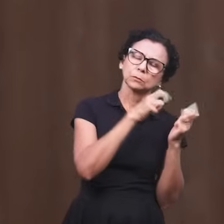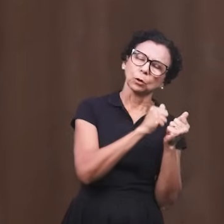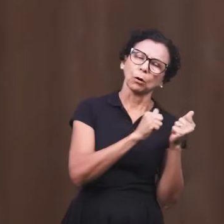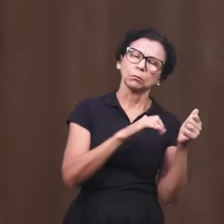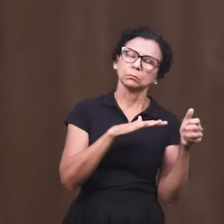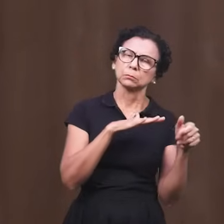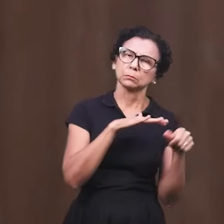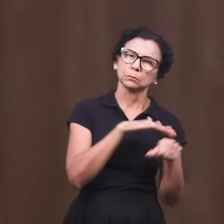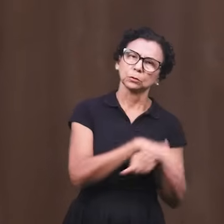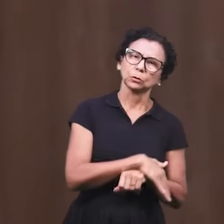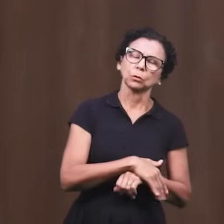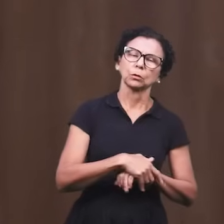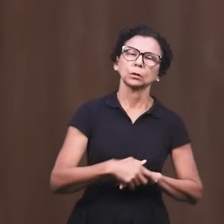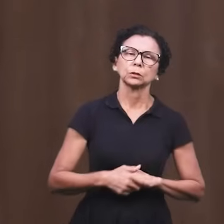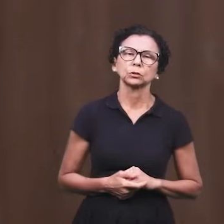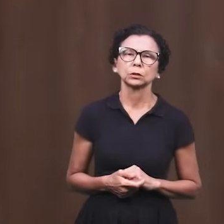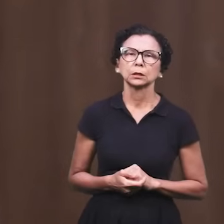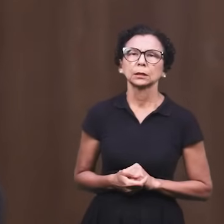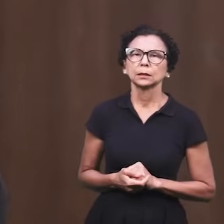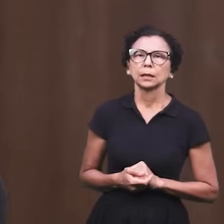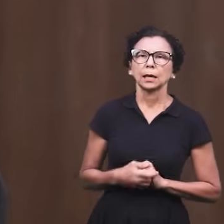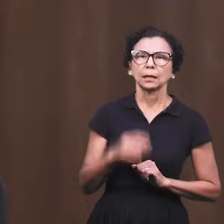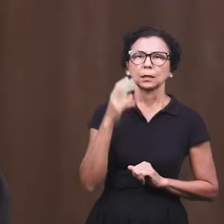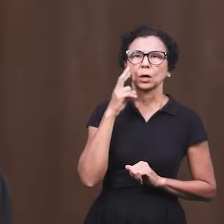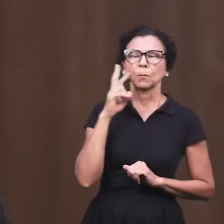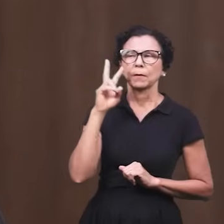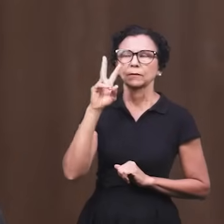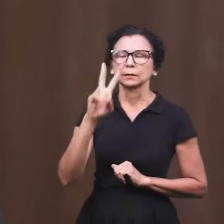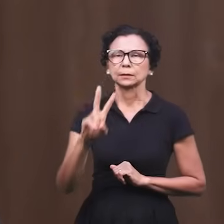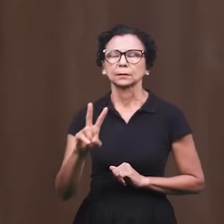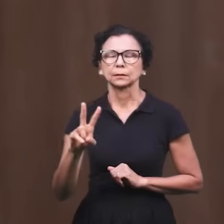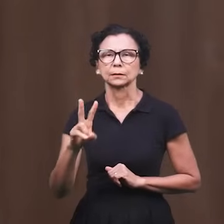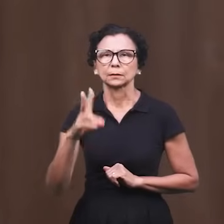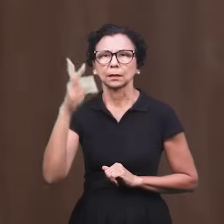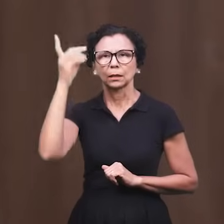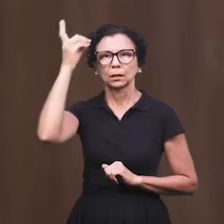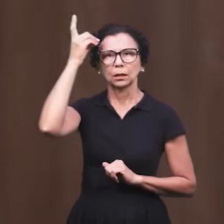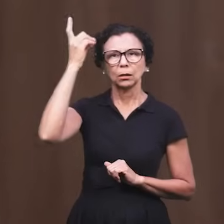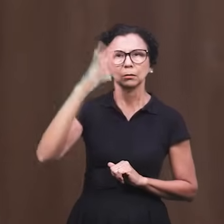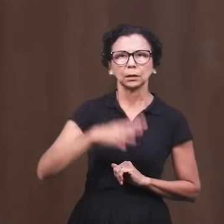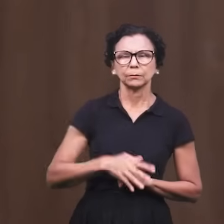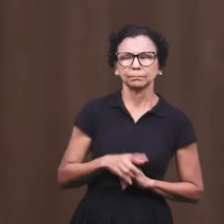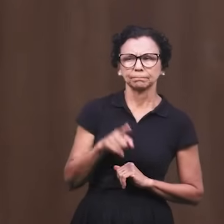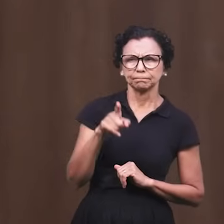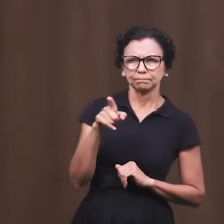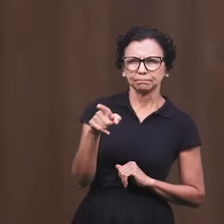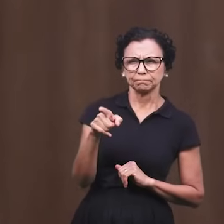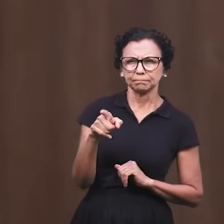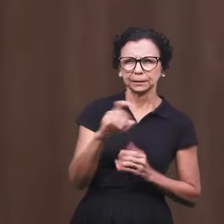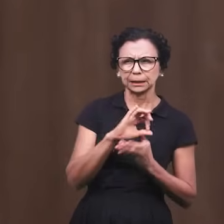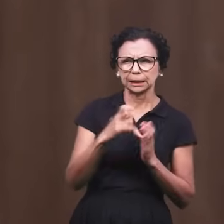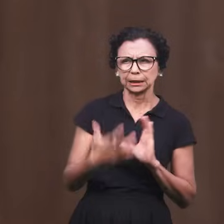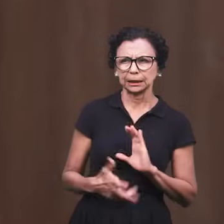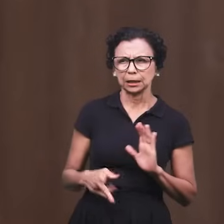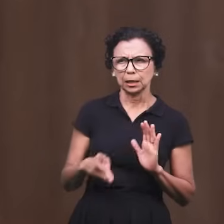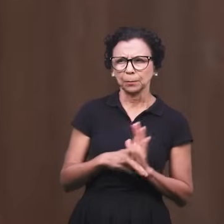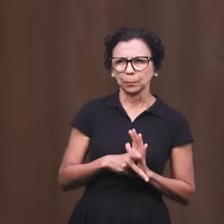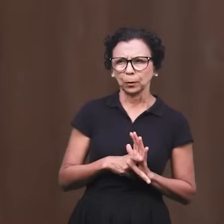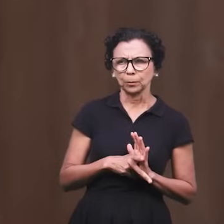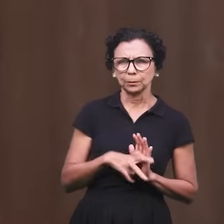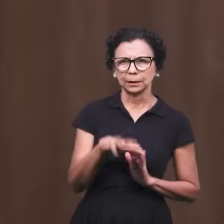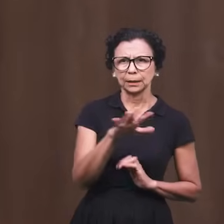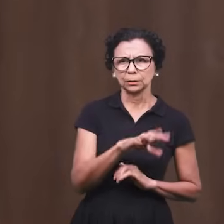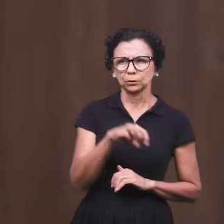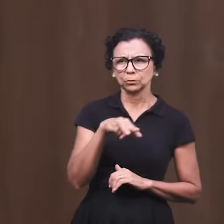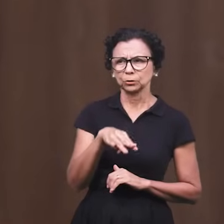cidadão, como dizia pastor Dodge, deve ter visto ele vestido a caráter, né? Diz assim, não, esse cara é macedônico. Ele diz assim,